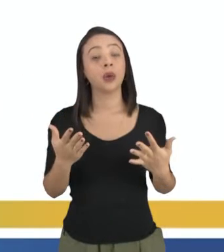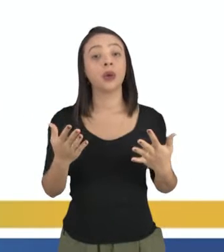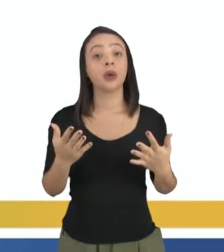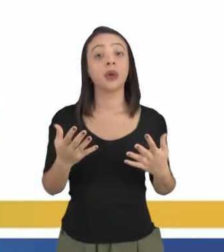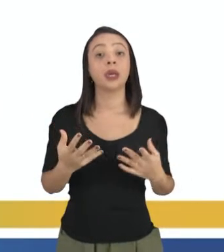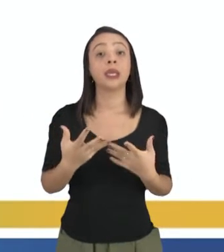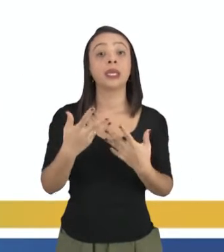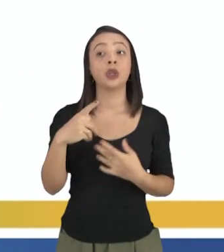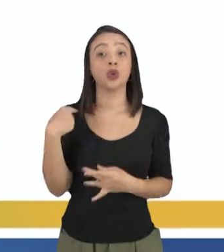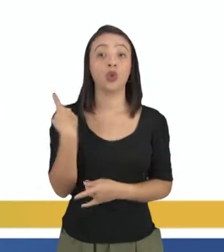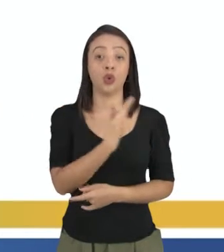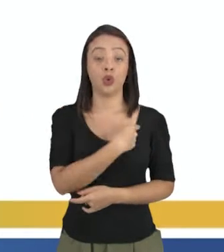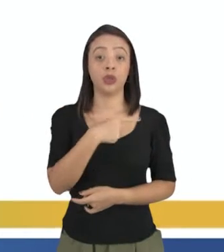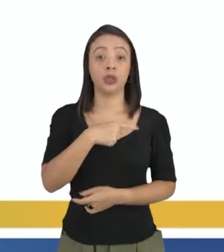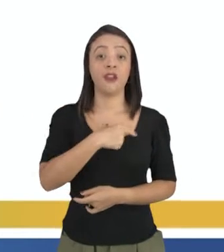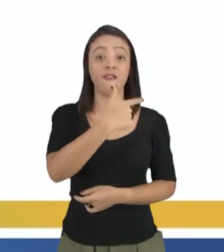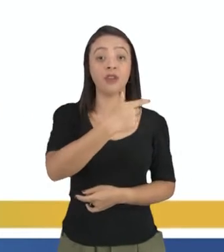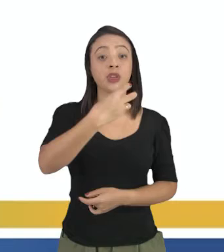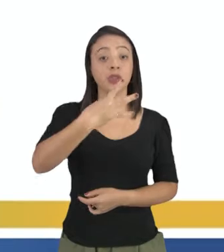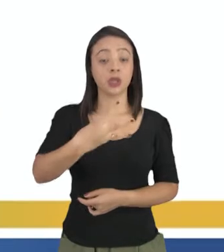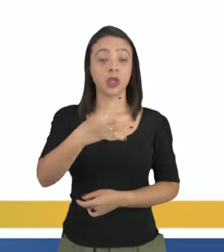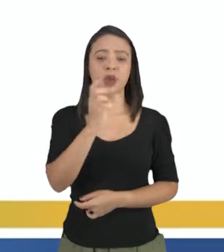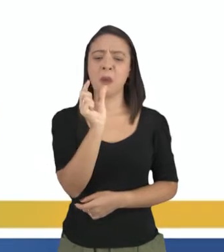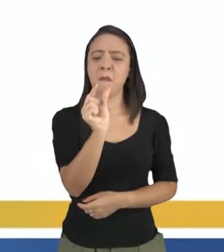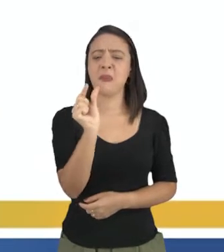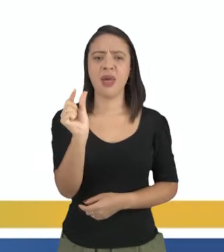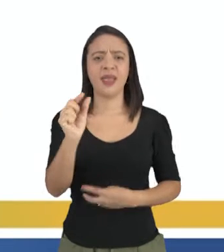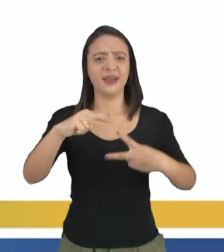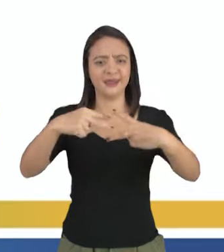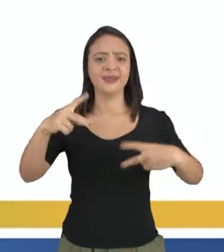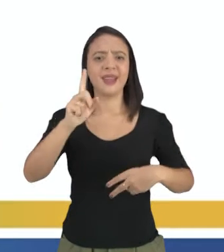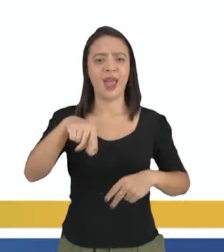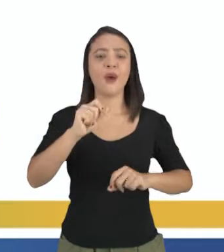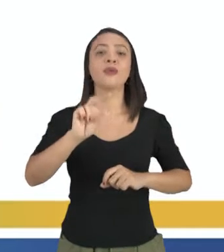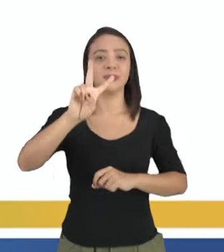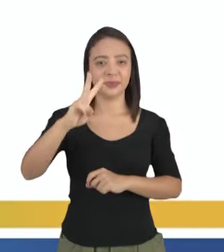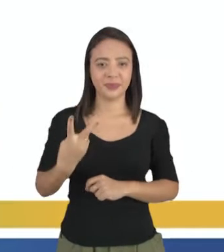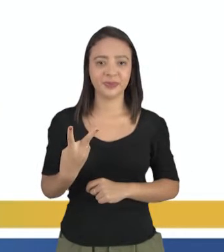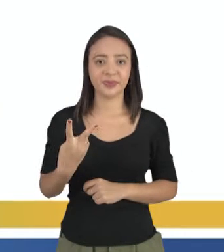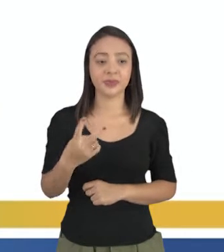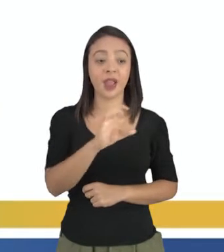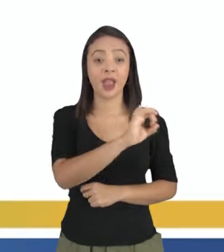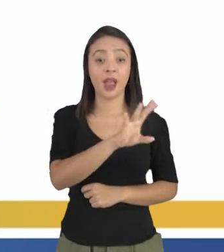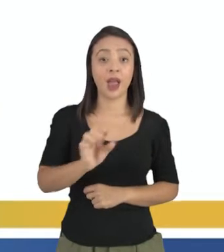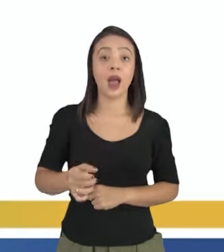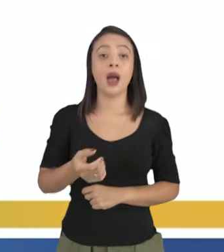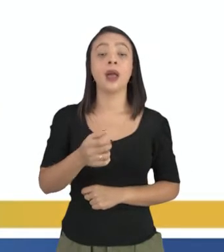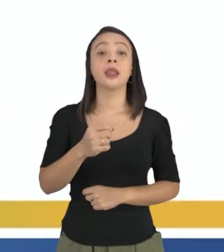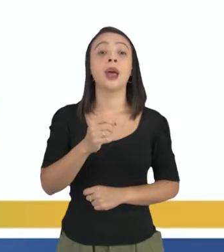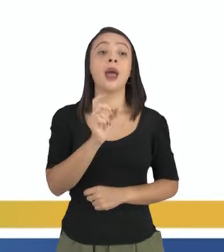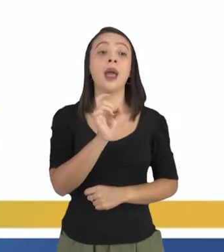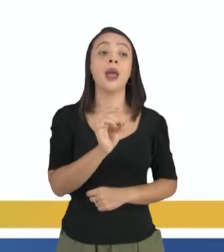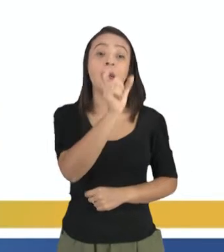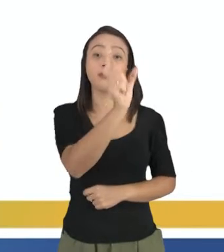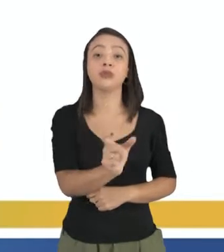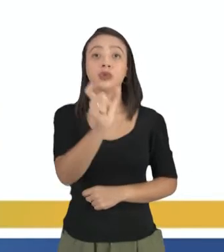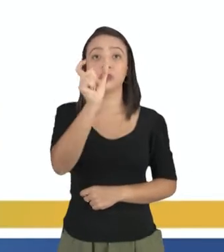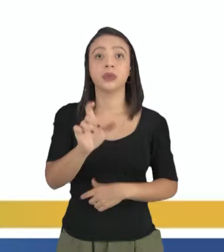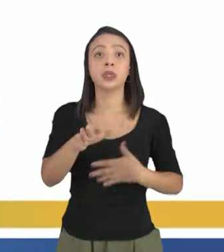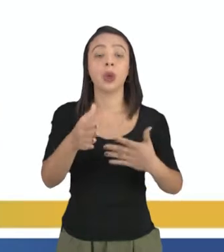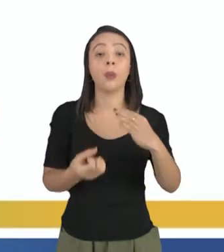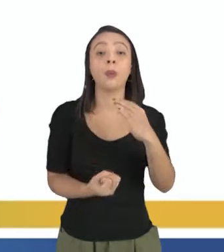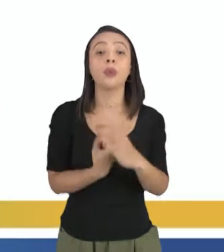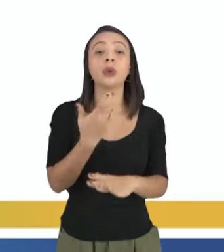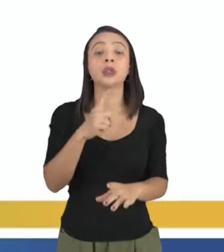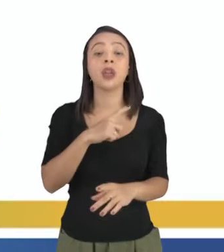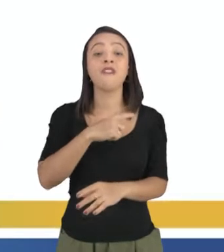recebemos 23 pedaços de DNA, né, ou seja, 23 cromossomos de cada genitor, resultando, então, em 23